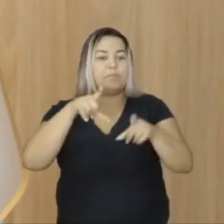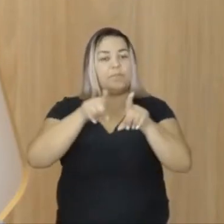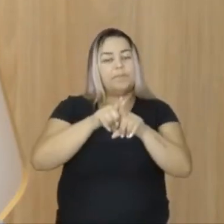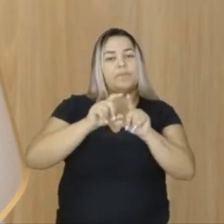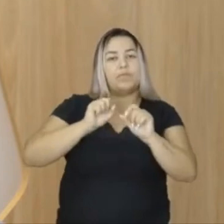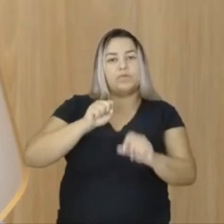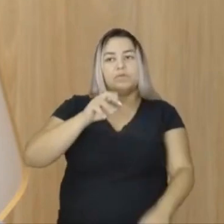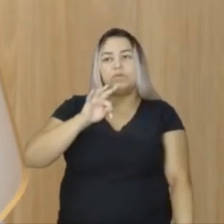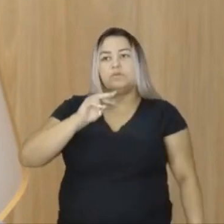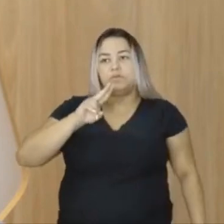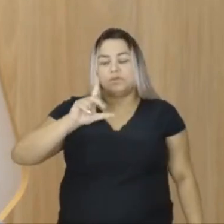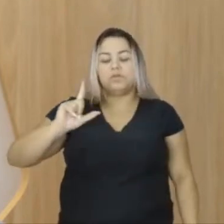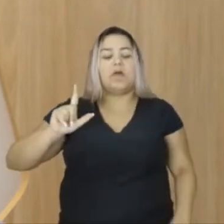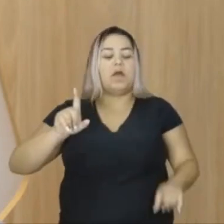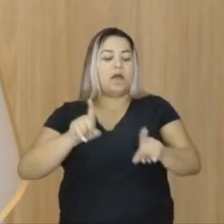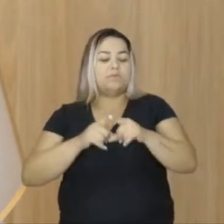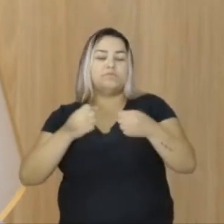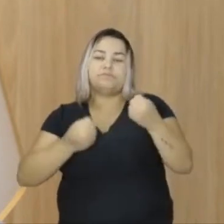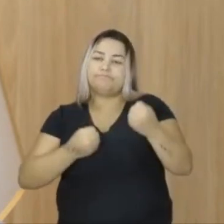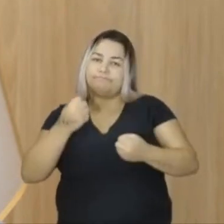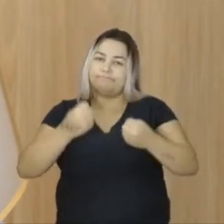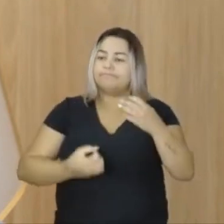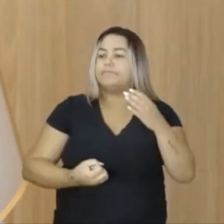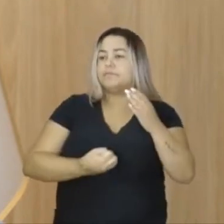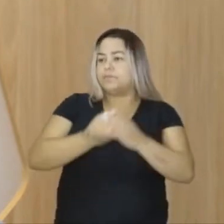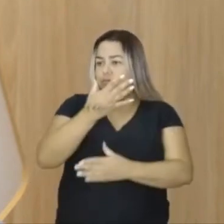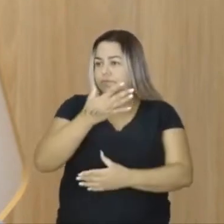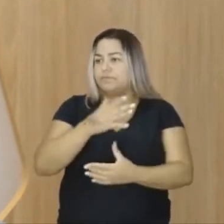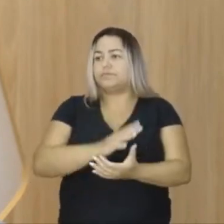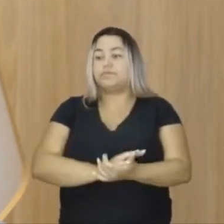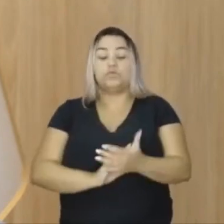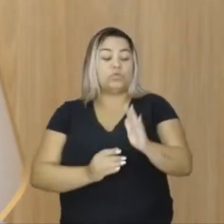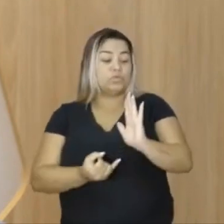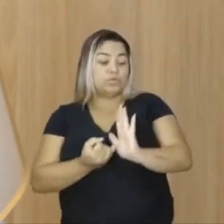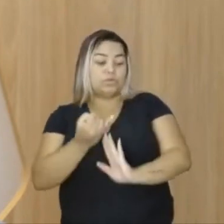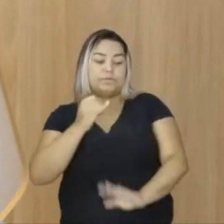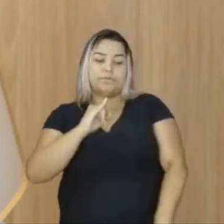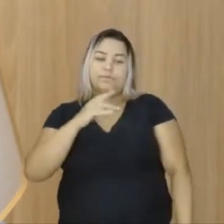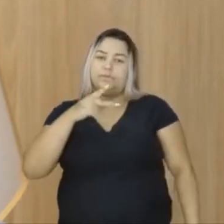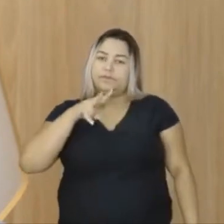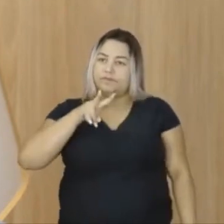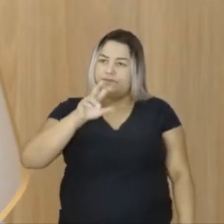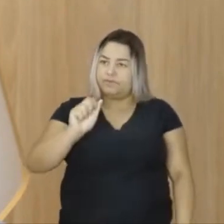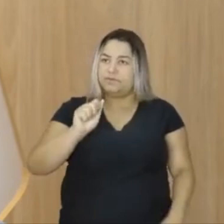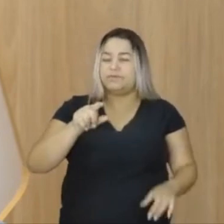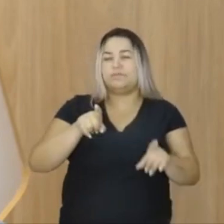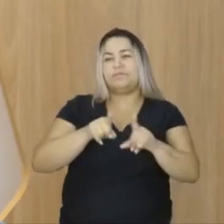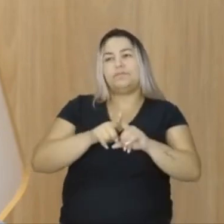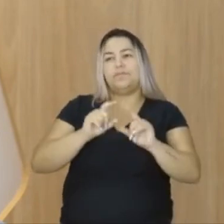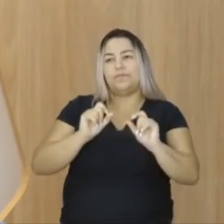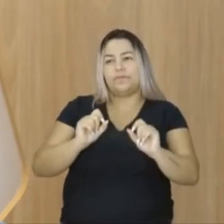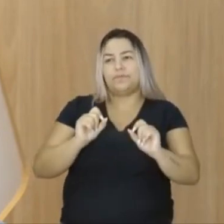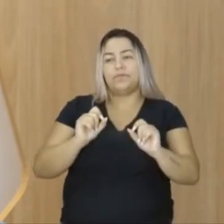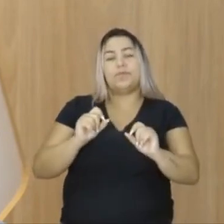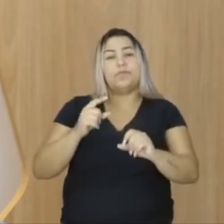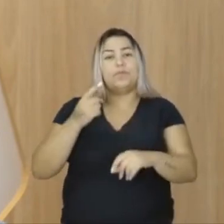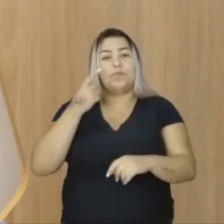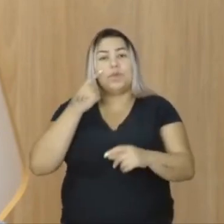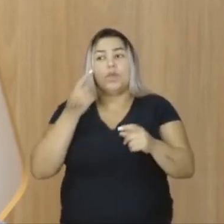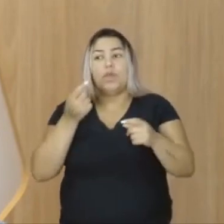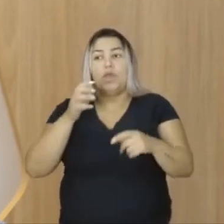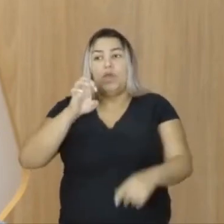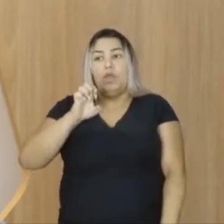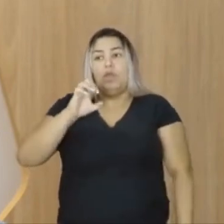sustentável, ecologicamente, nós vamos criar um imposto, o IPVA, vai ser progressivo do ponto de vista